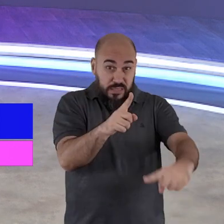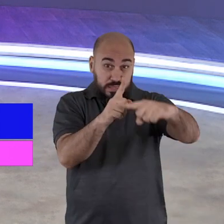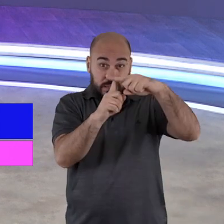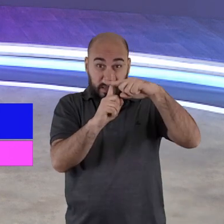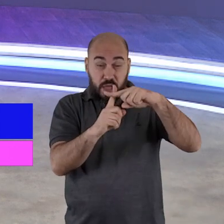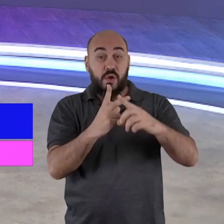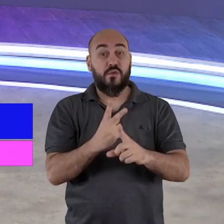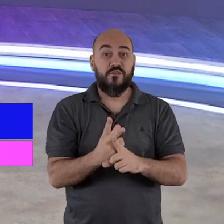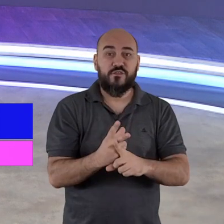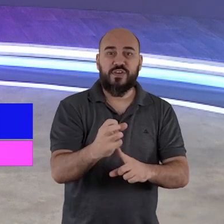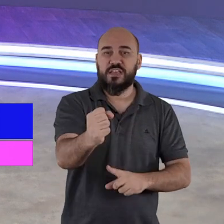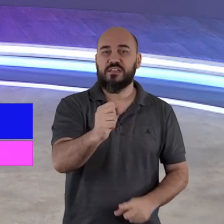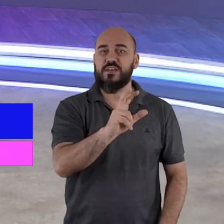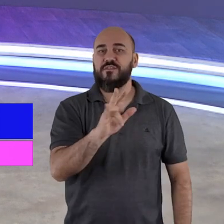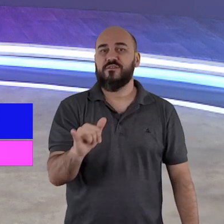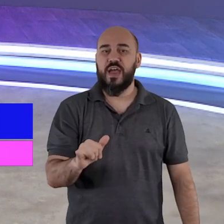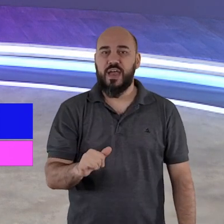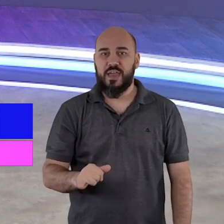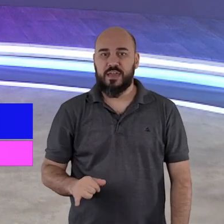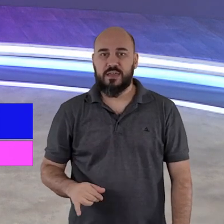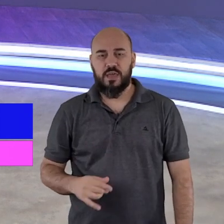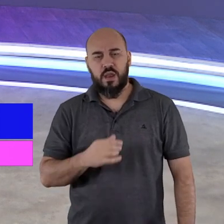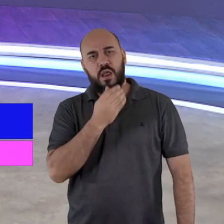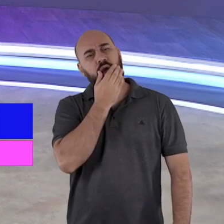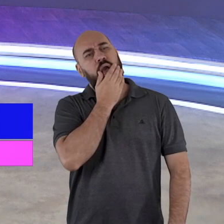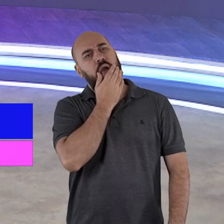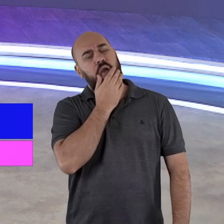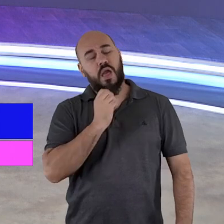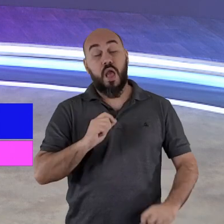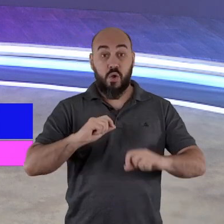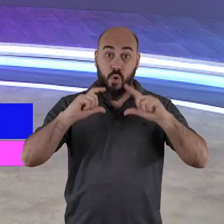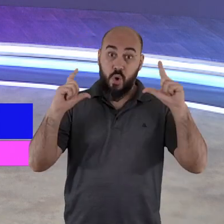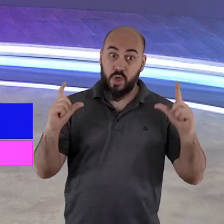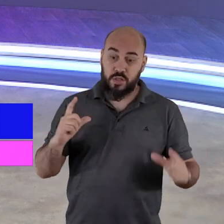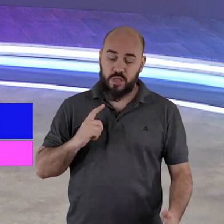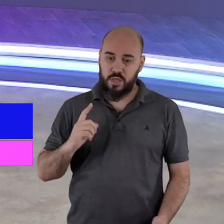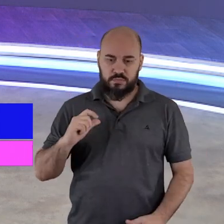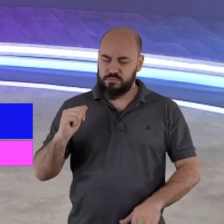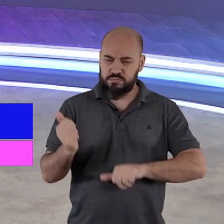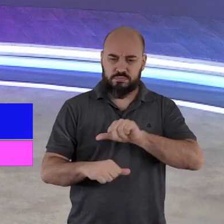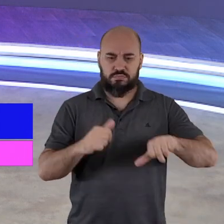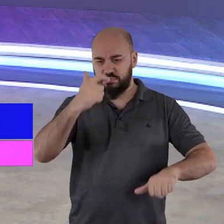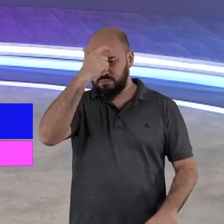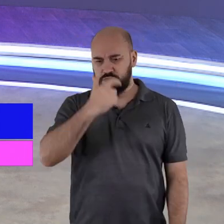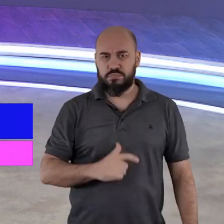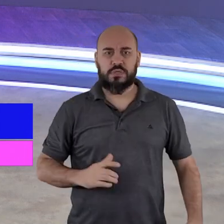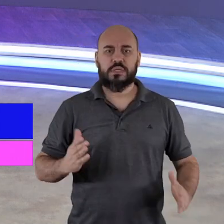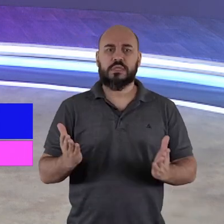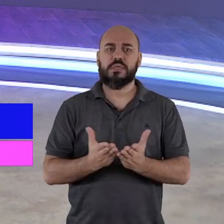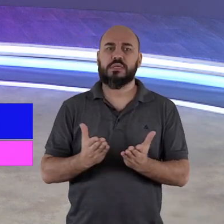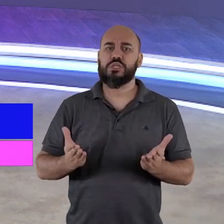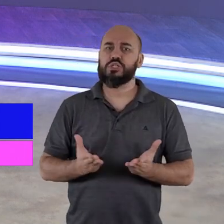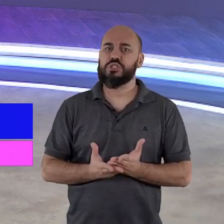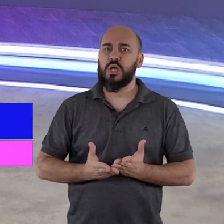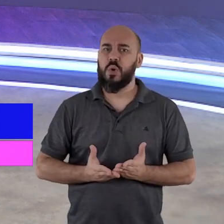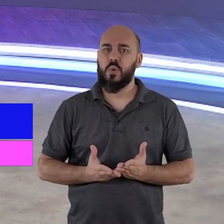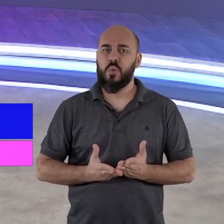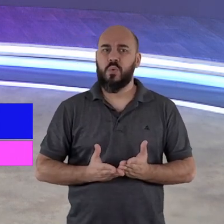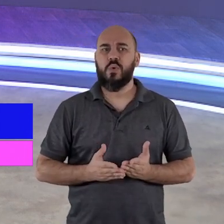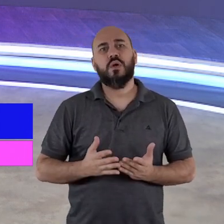vencerás. E então ele acorda cristão, ele acorda do lado